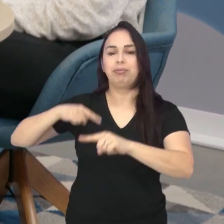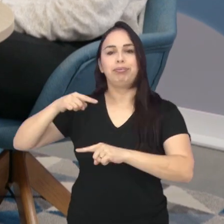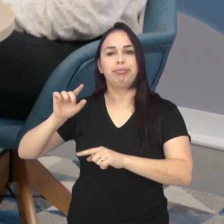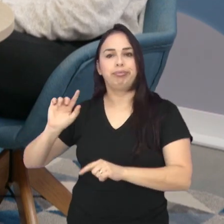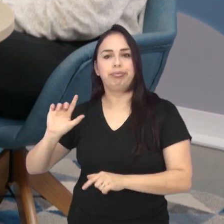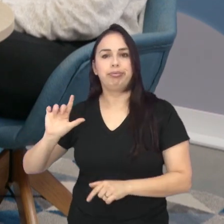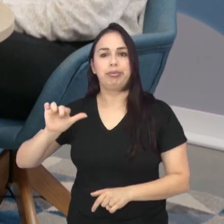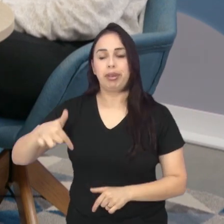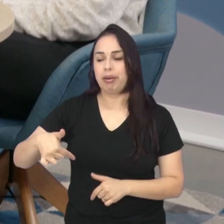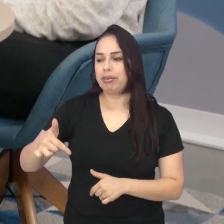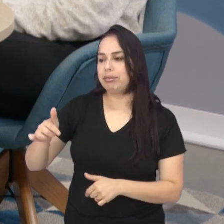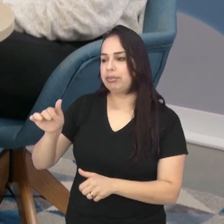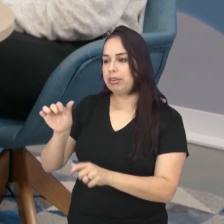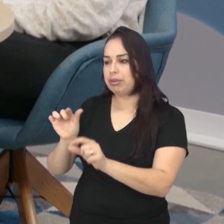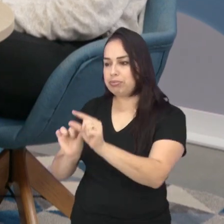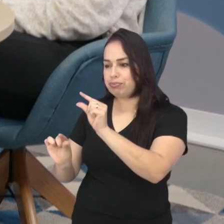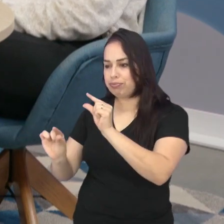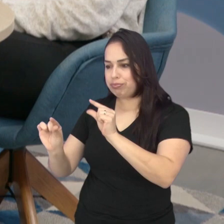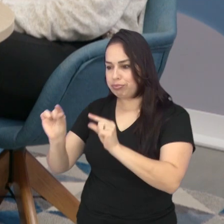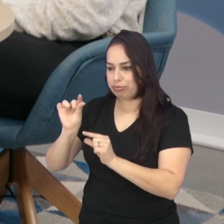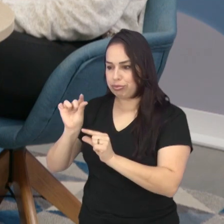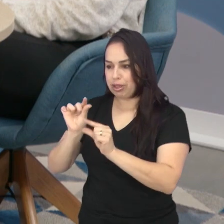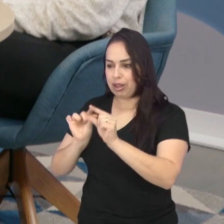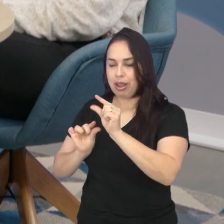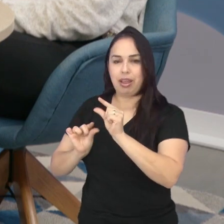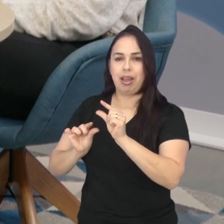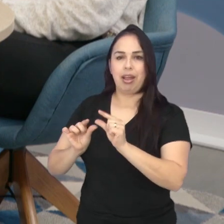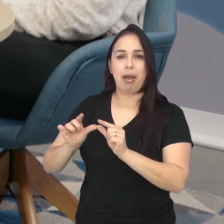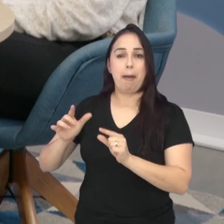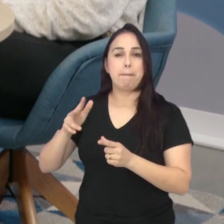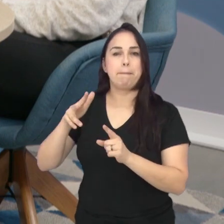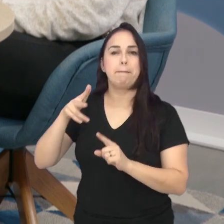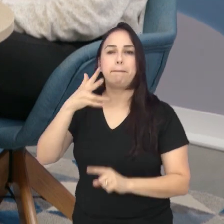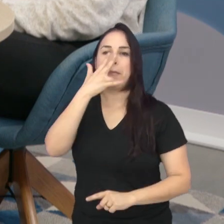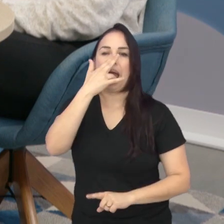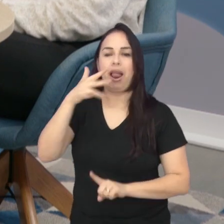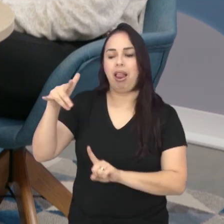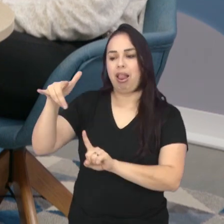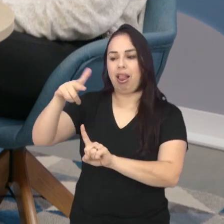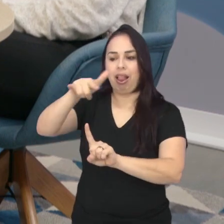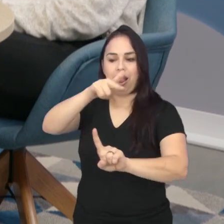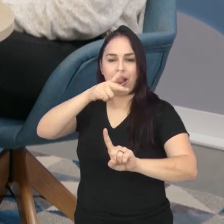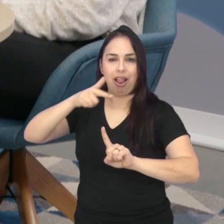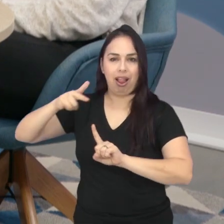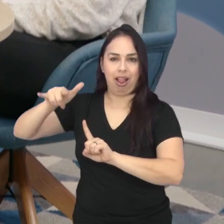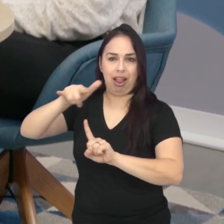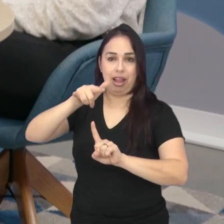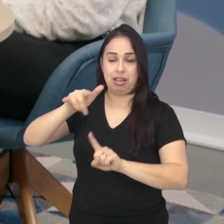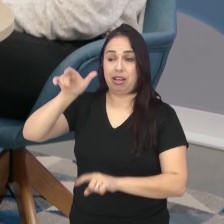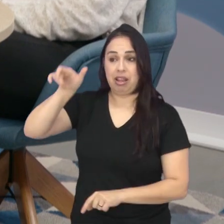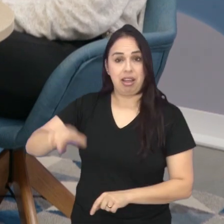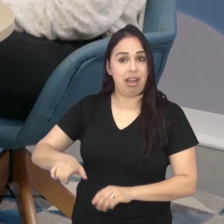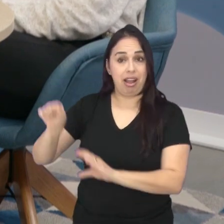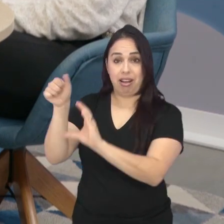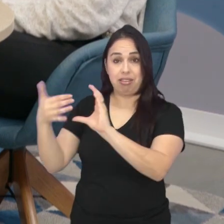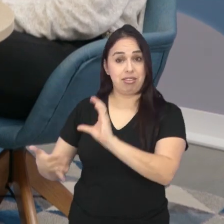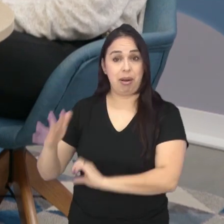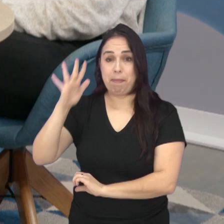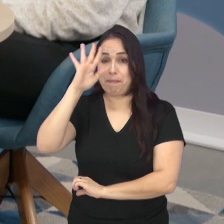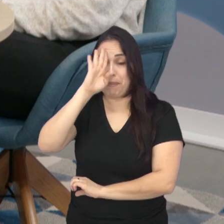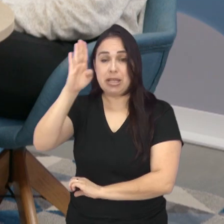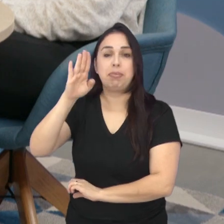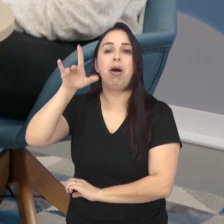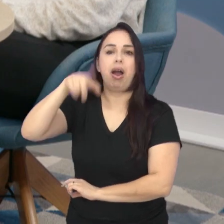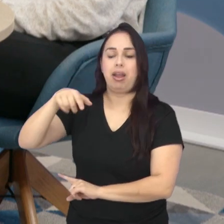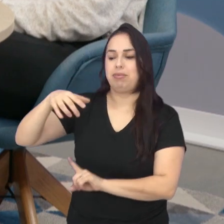mudando bem sutilmente, é uma manipulação. Então a manipulação é a principal característica do abusador. E isso